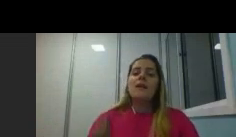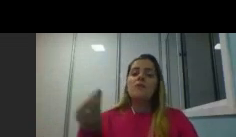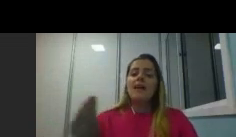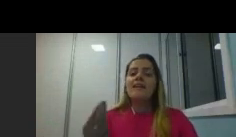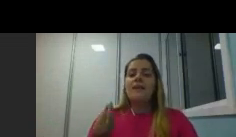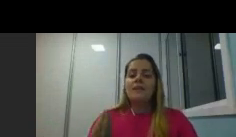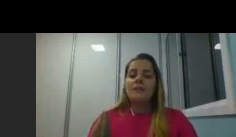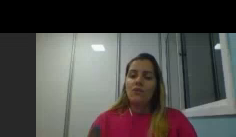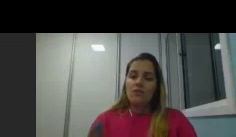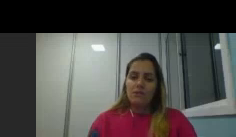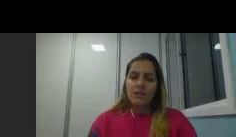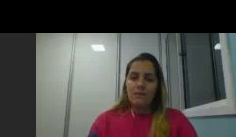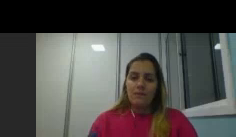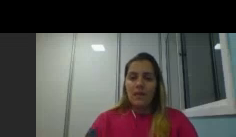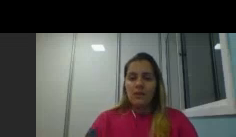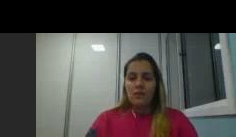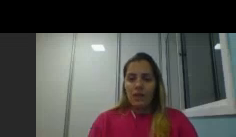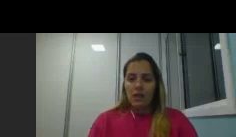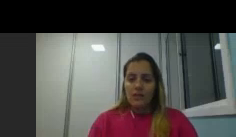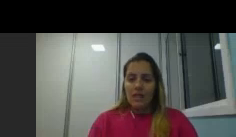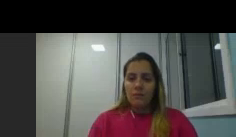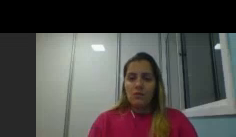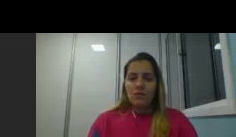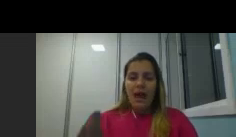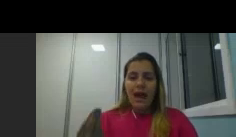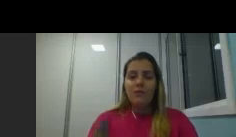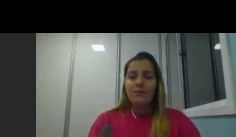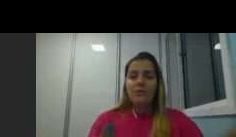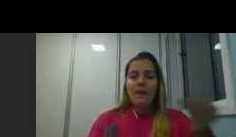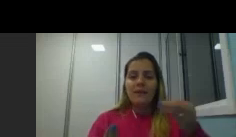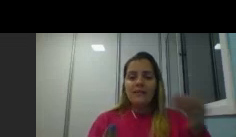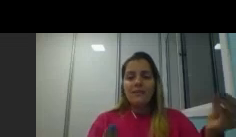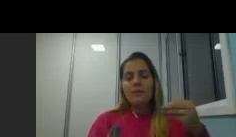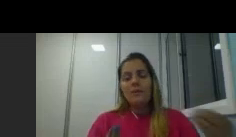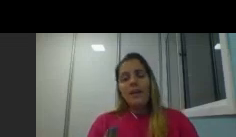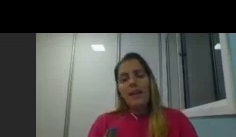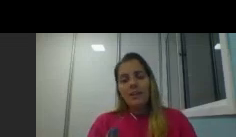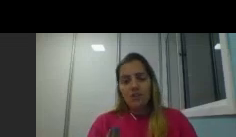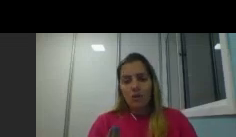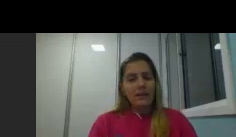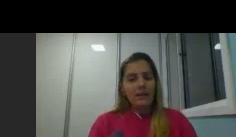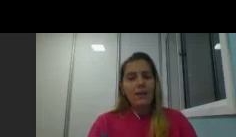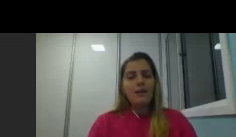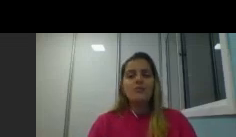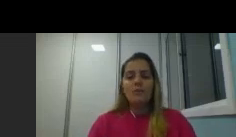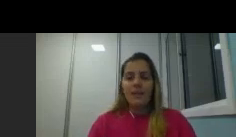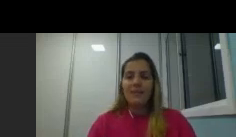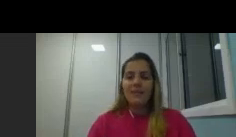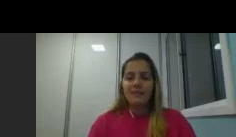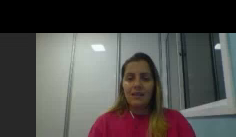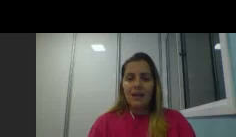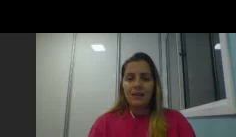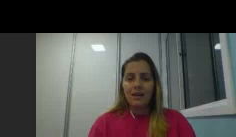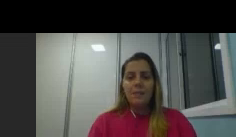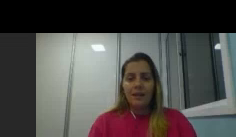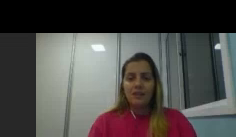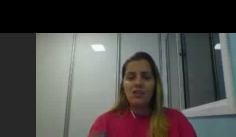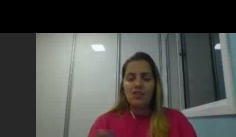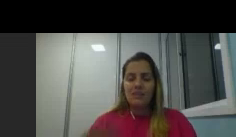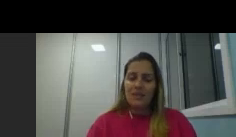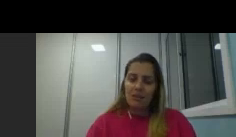que nós temos a receita do nosso ser, só que nós temos a influência do ambiente completamente sobre essa